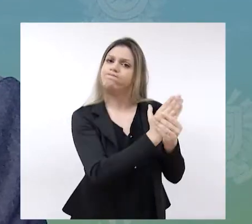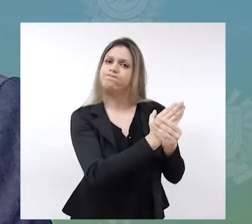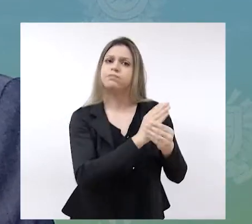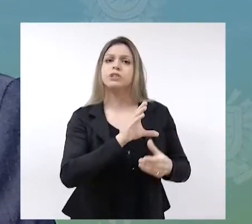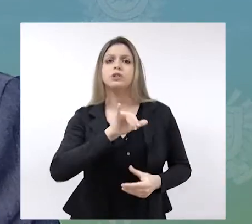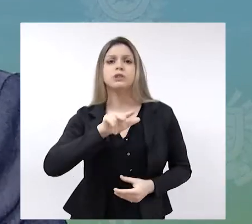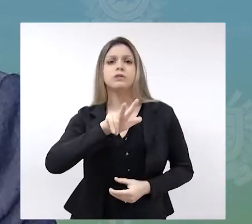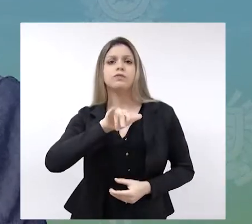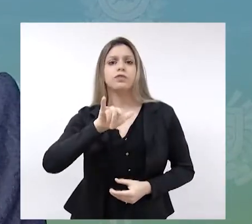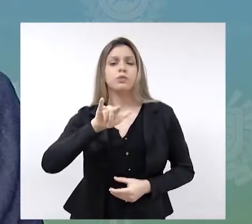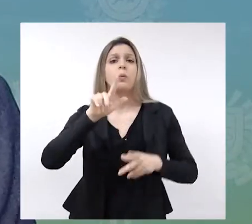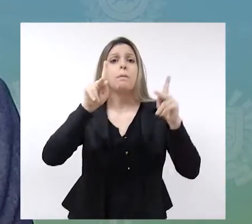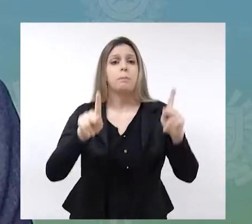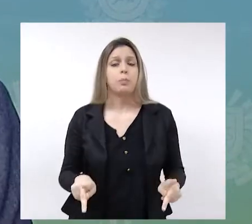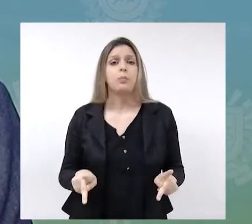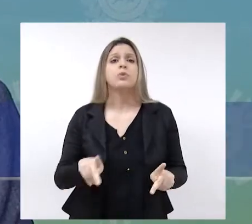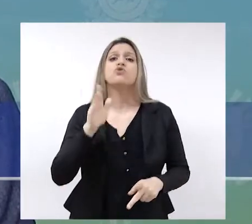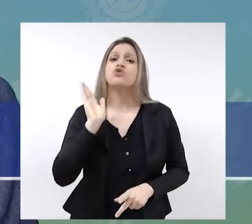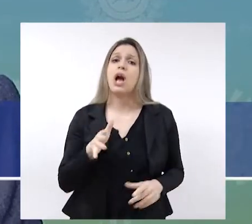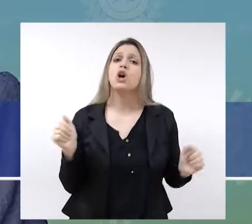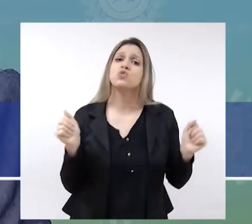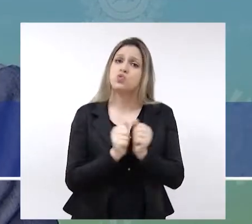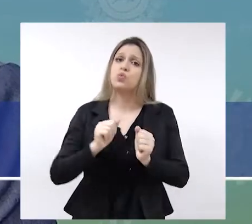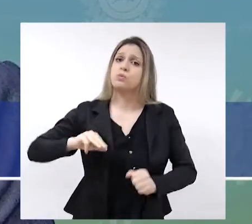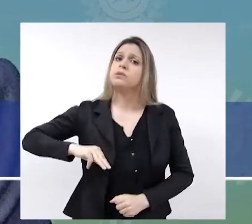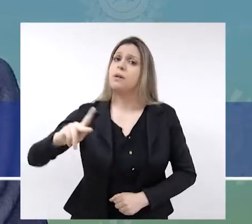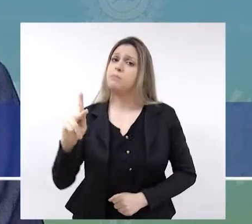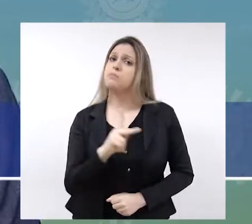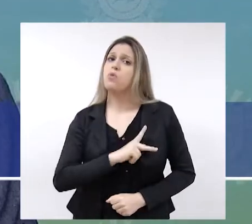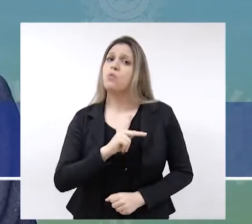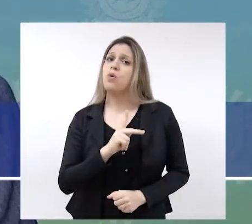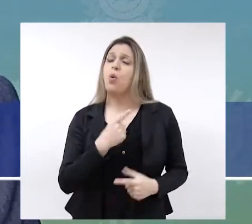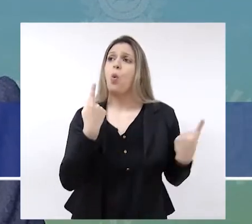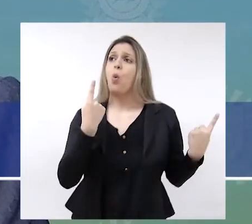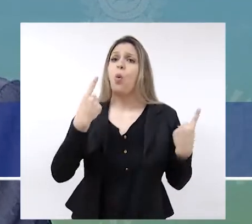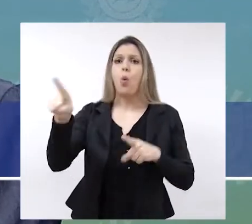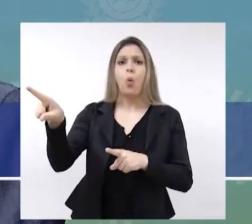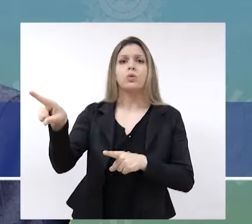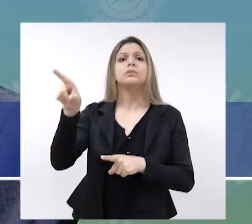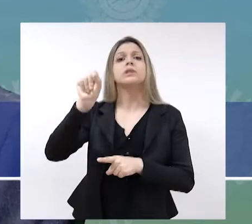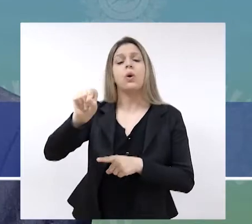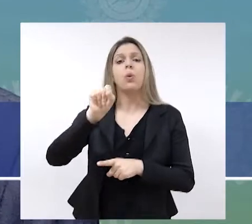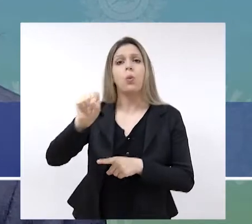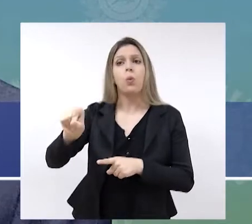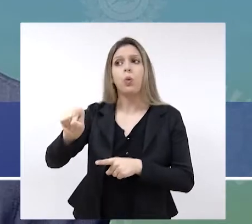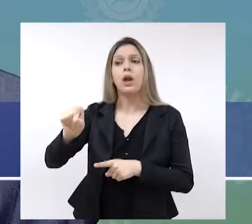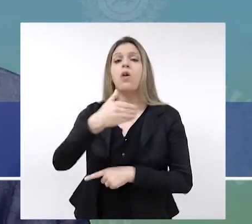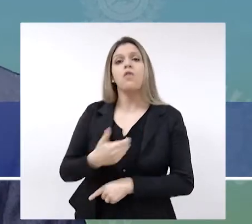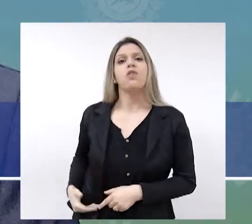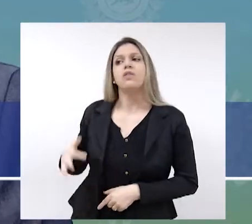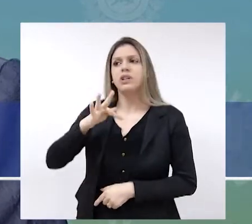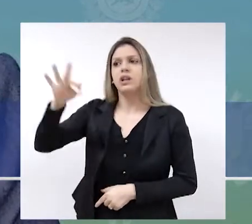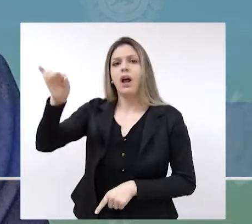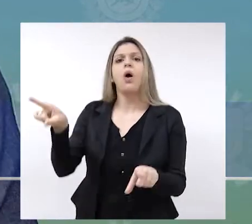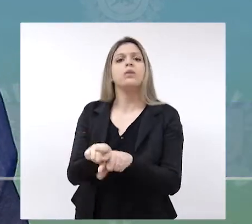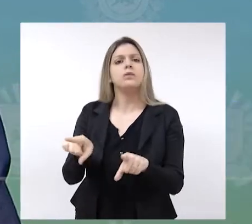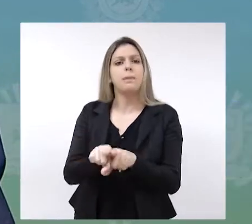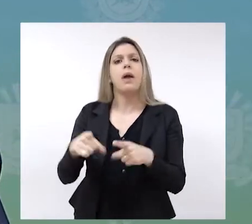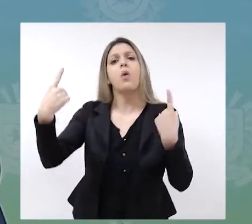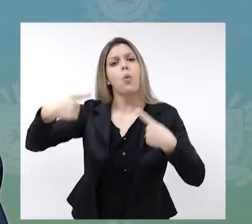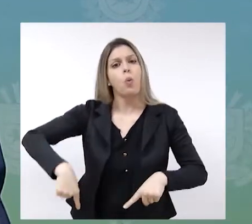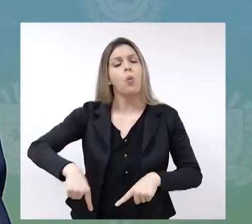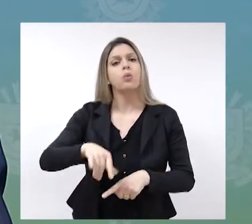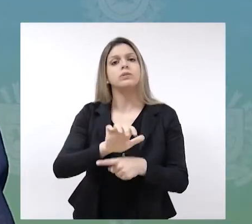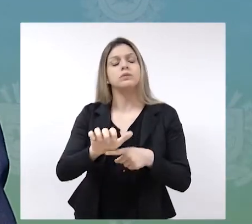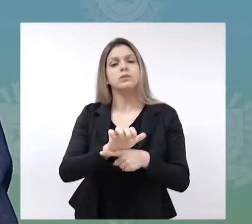há 3 anos, junto com o Ministério Público Federal, contra a União e contra o Estado de Mato Grosso do Sul, para que